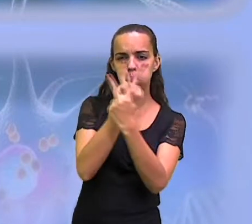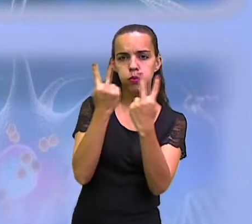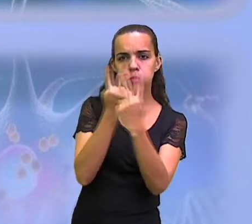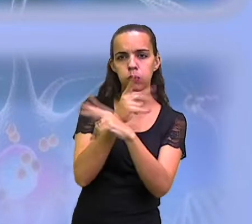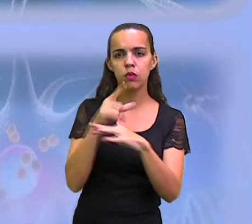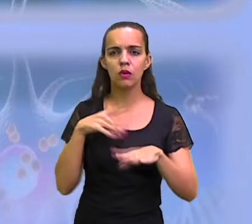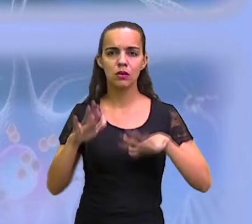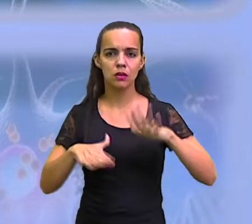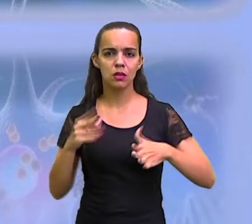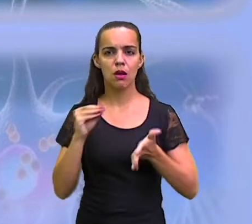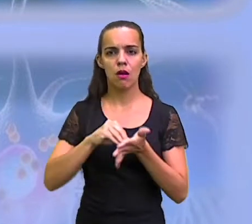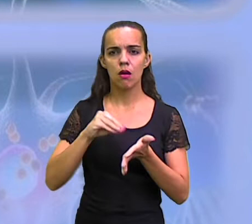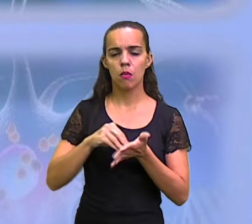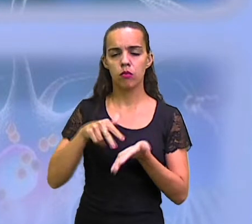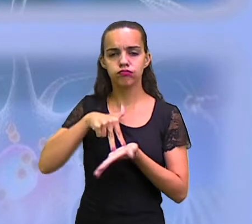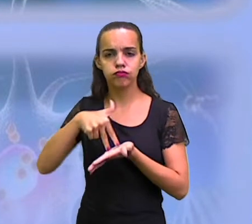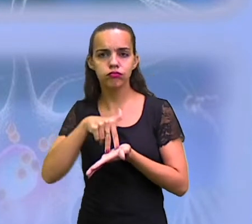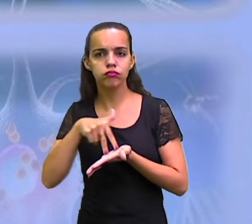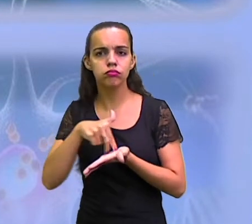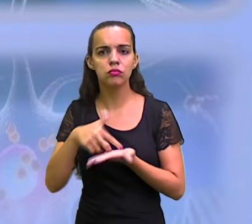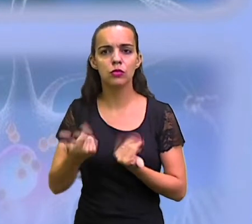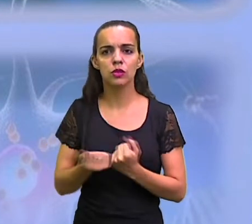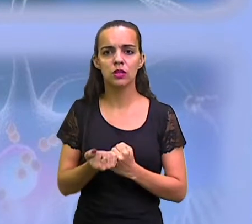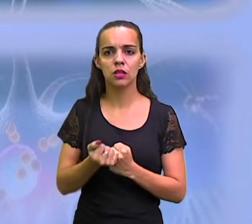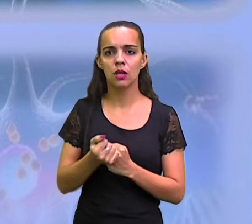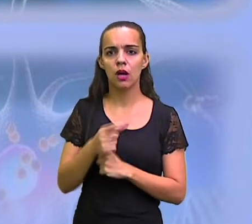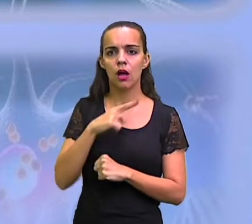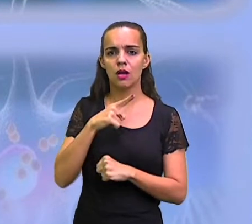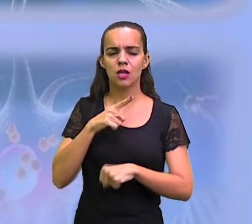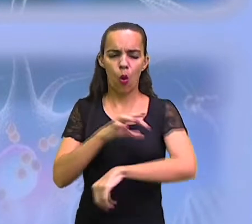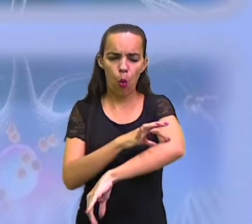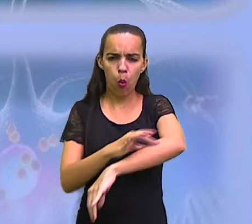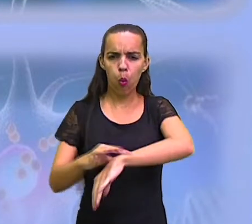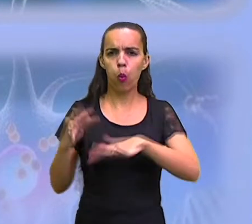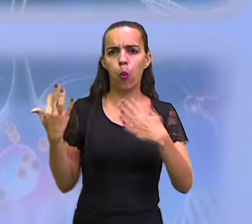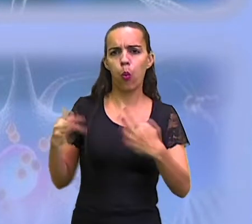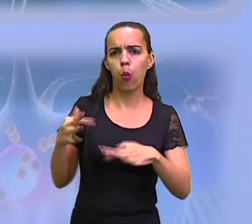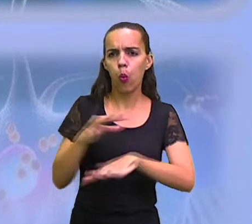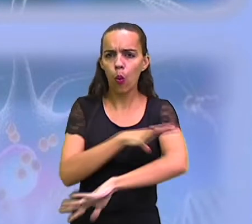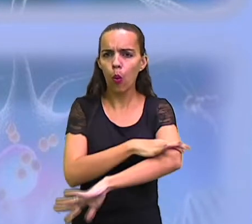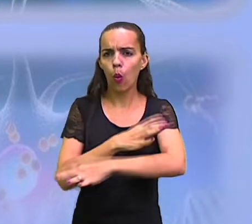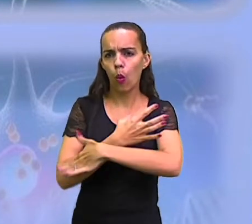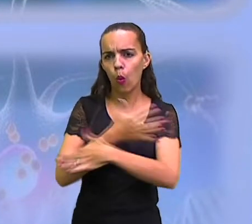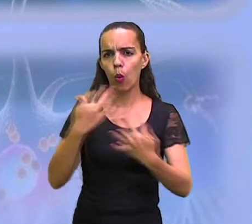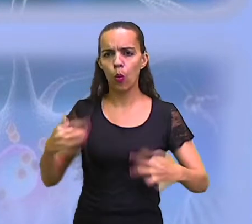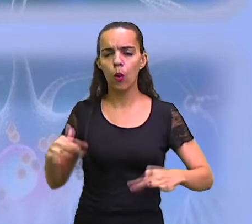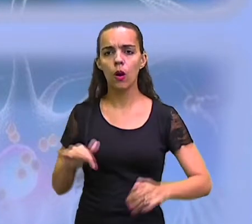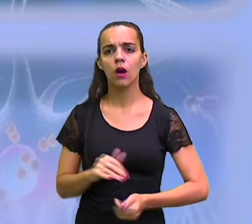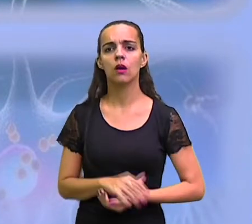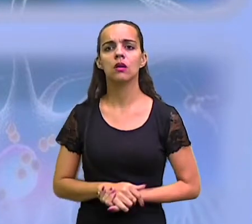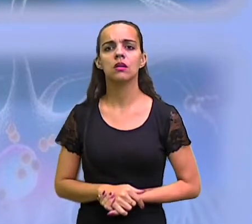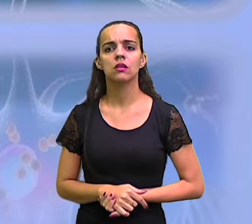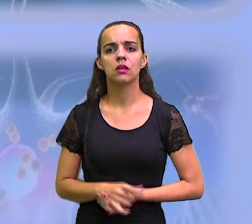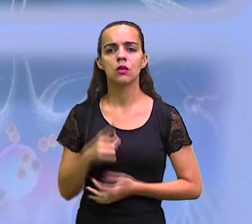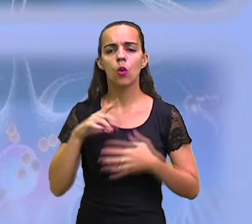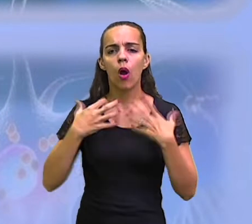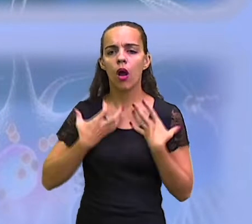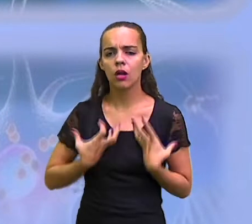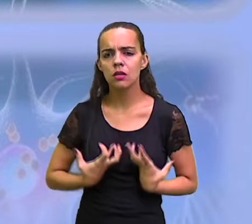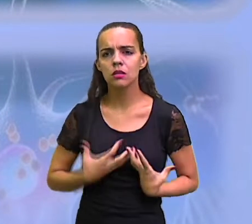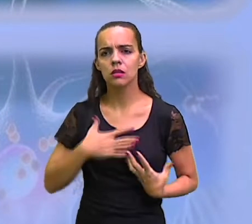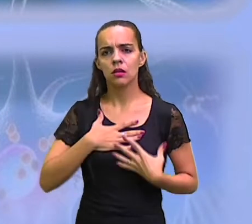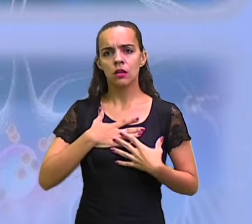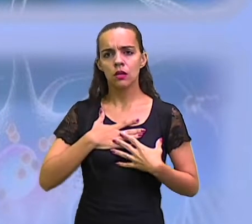embaçada, falta de equilíbrio, contrações musculares, fadiga dessa musculatura, um